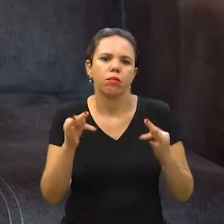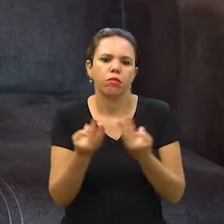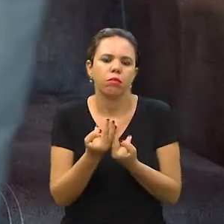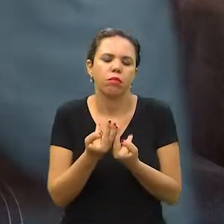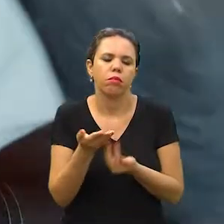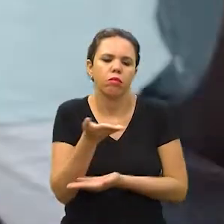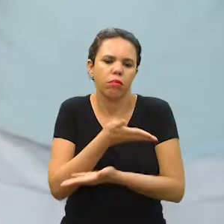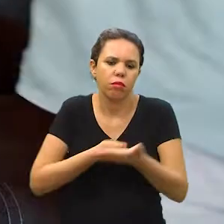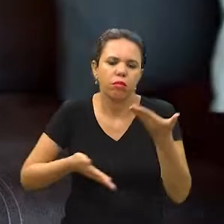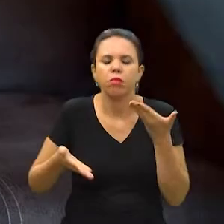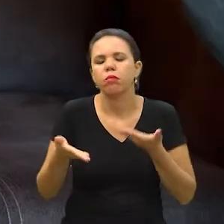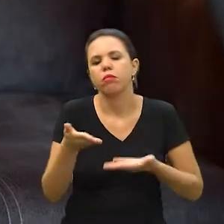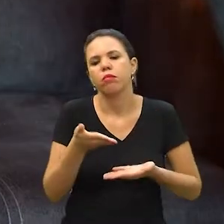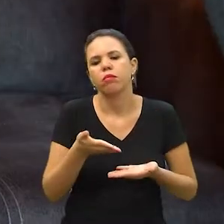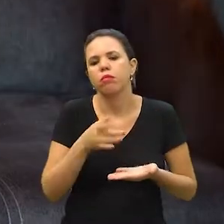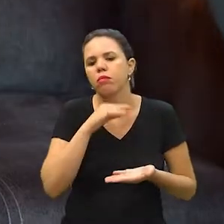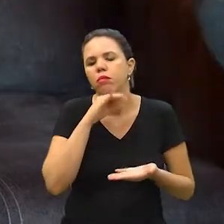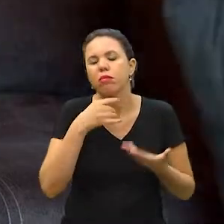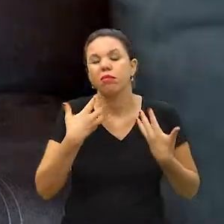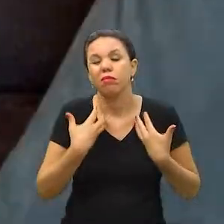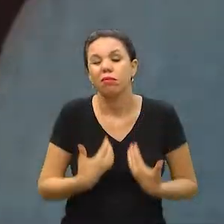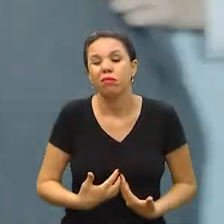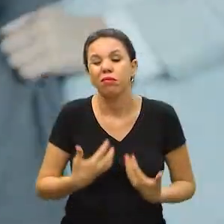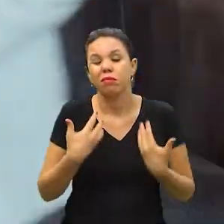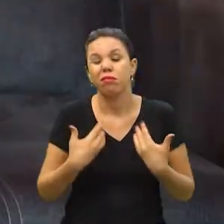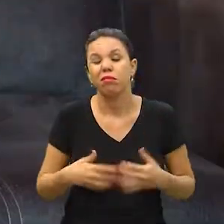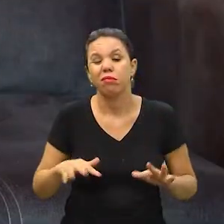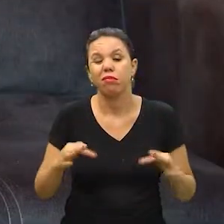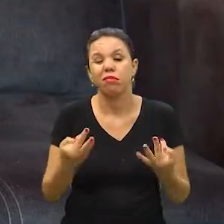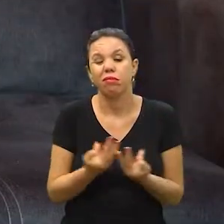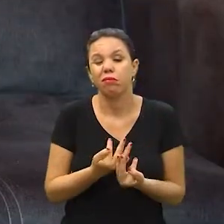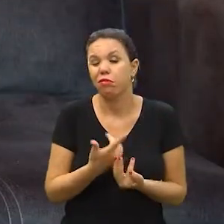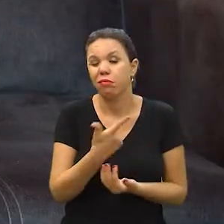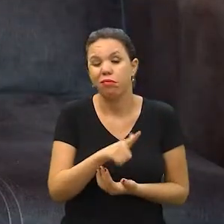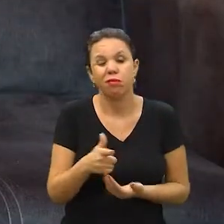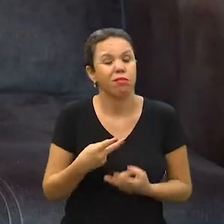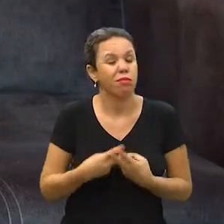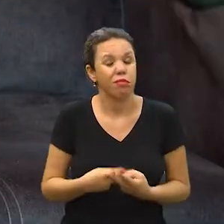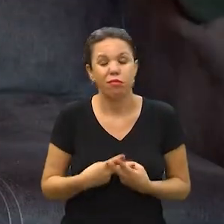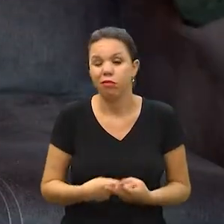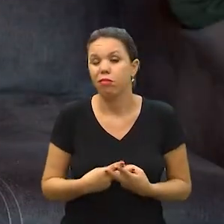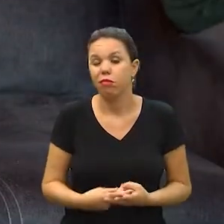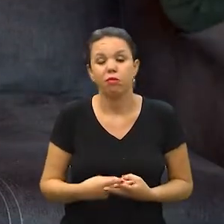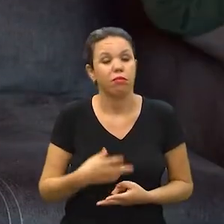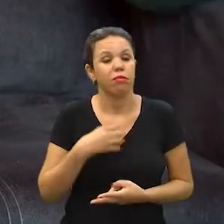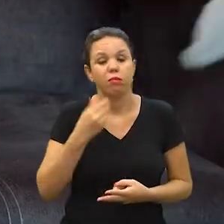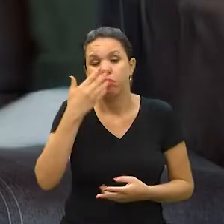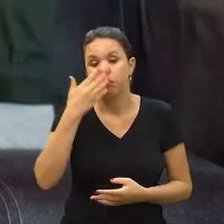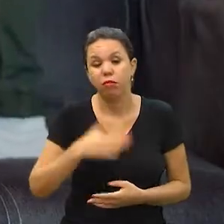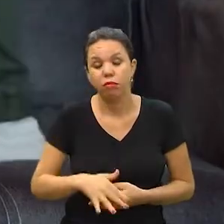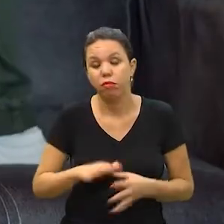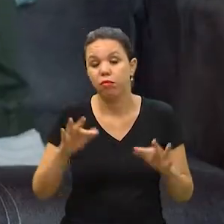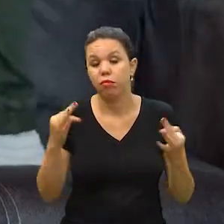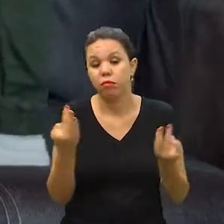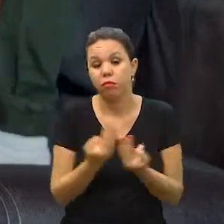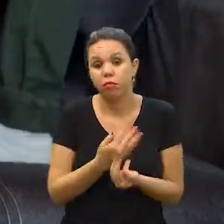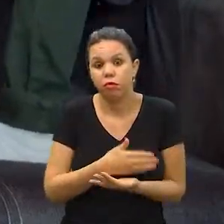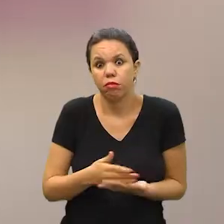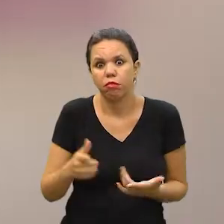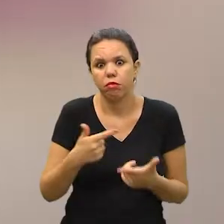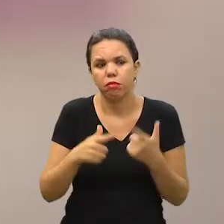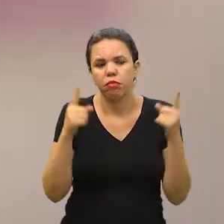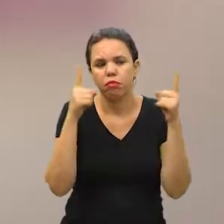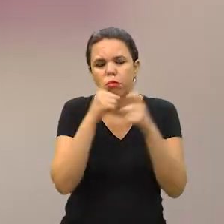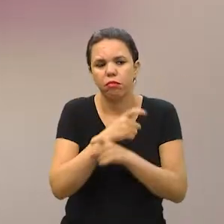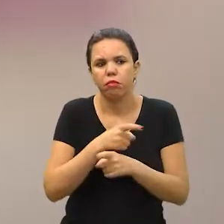relacionamento dos pais, ficam pais extremamente exaustos, pais assim que não têm mais paciência com aquela criança, são pais que começam a ter